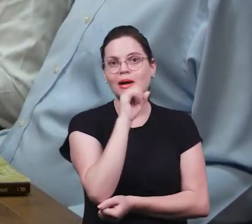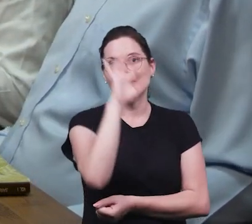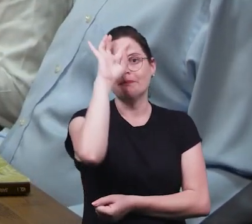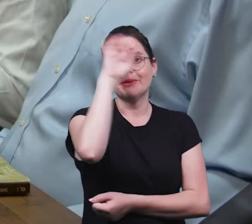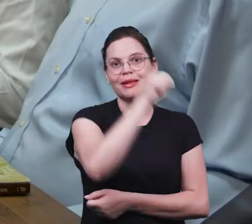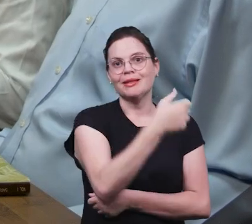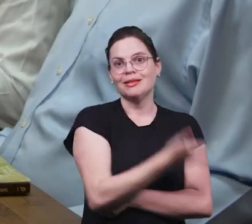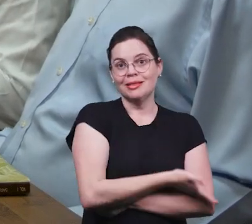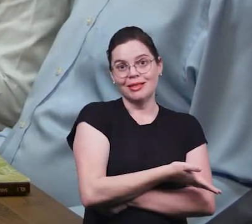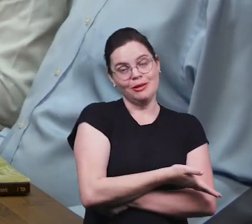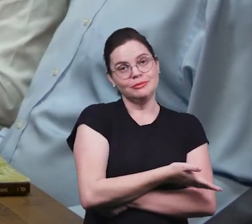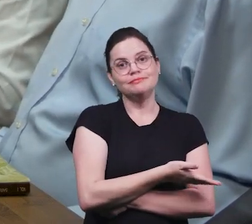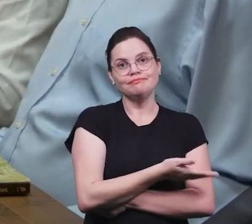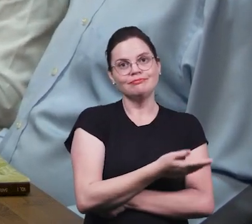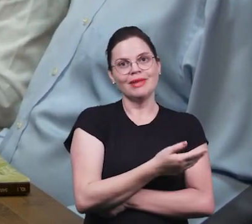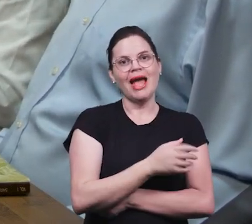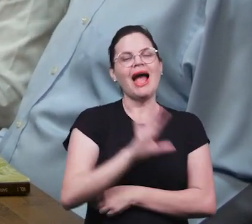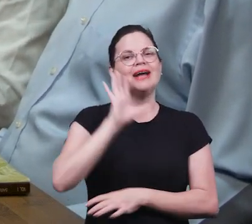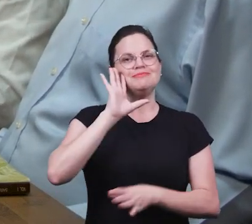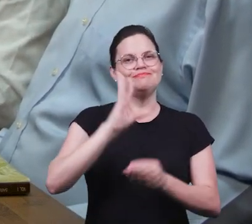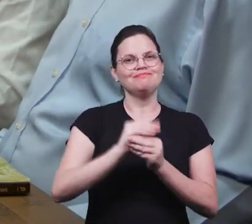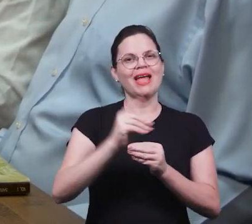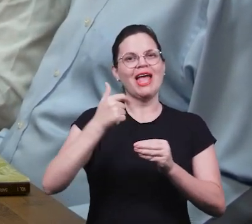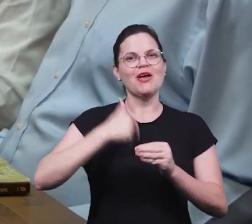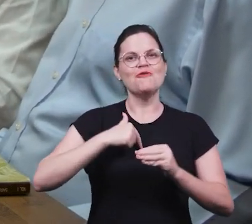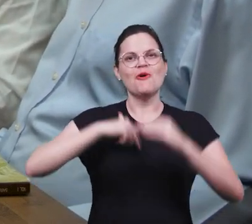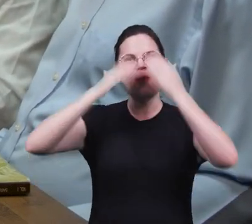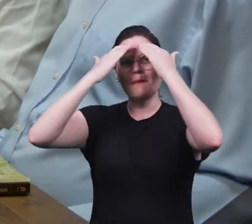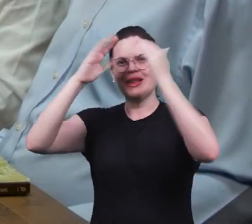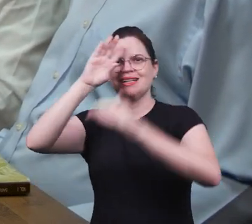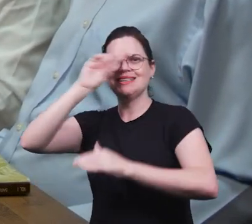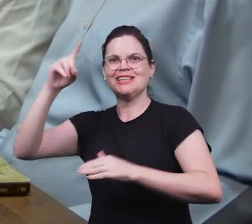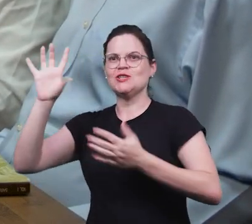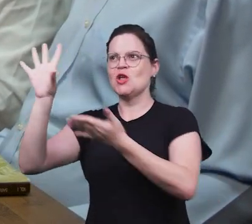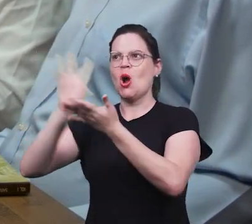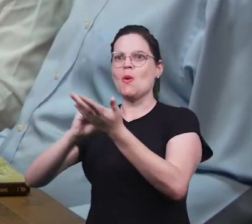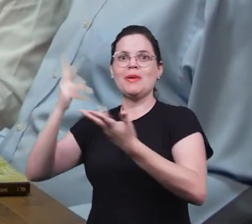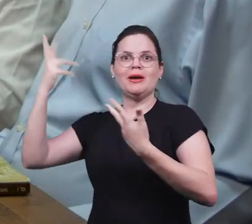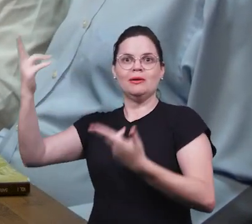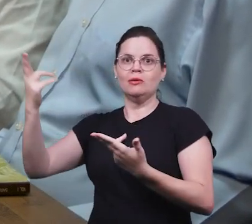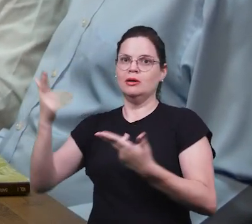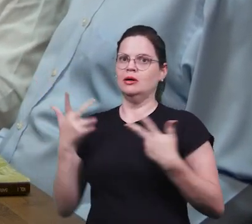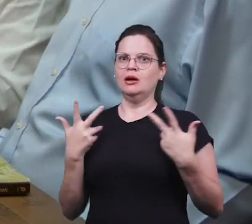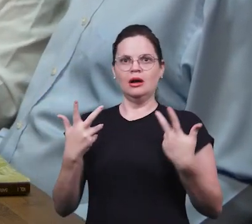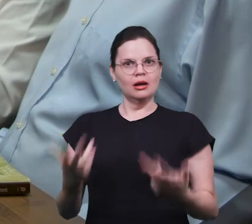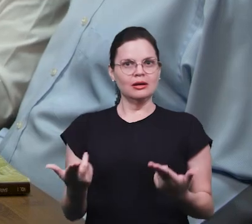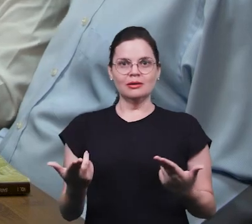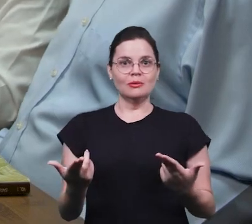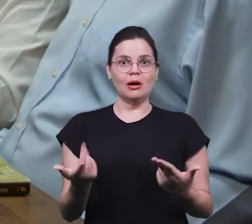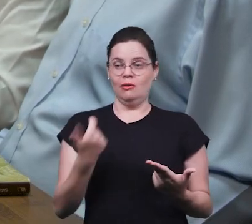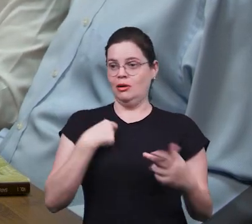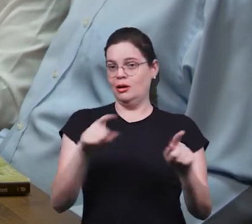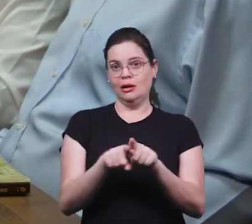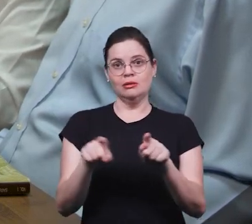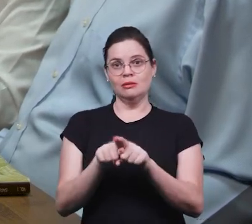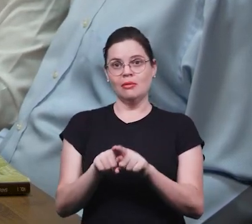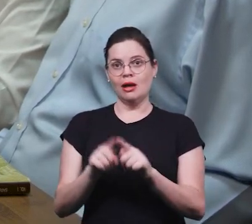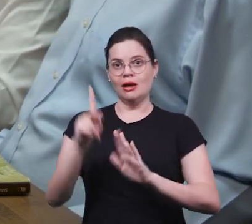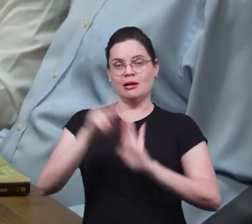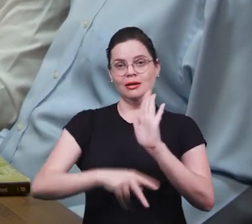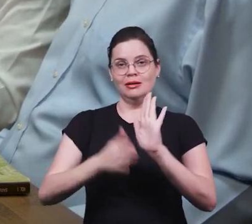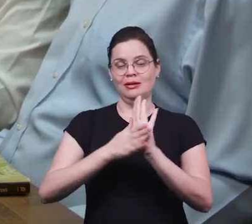Mas é porque Deus procura o obediente, né? Que foi a grande falha do Éden, a desobediência. Né? Porque a salvação é um projeto